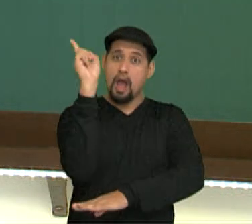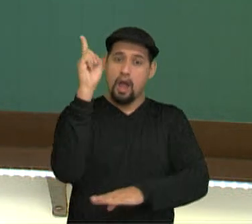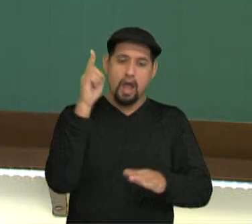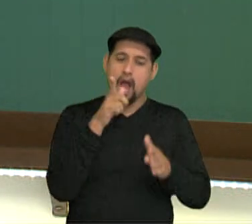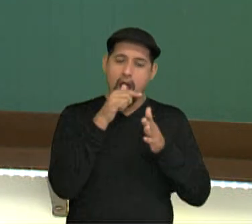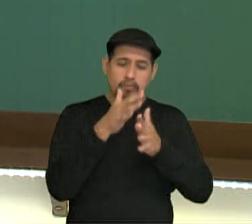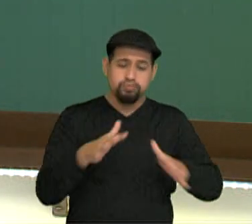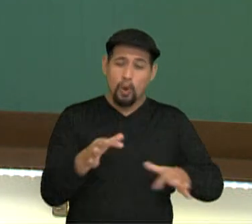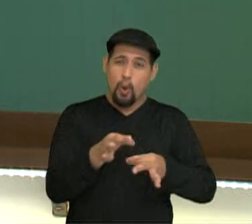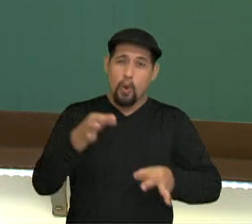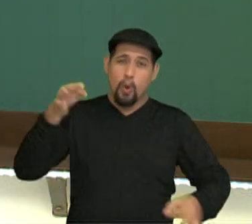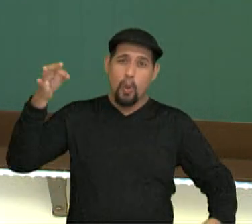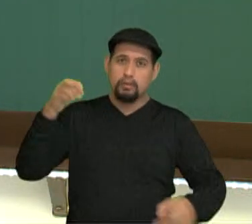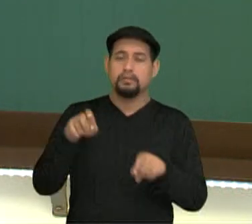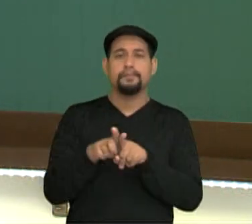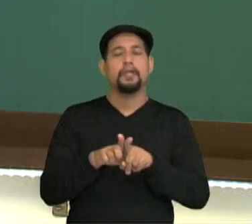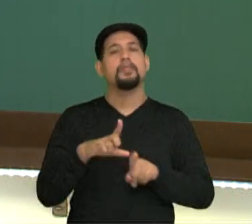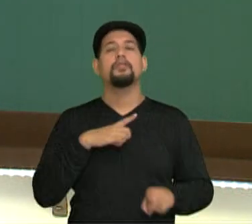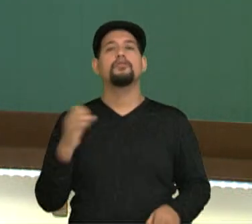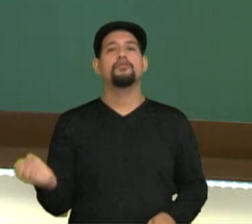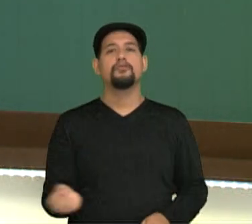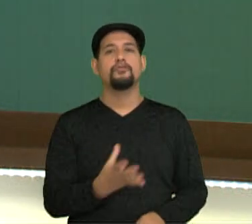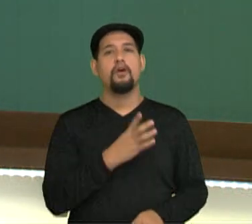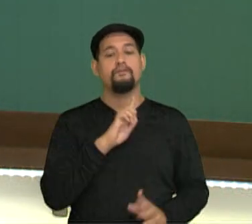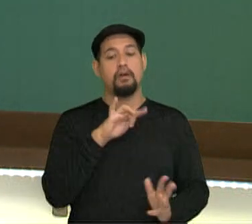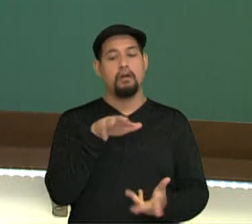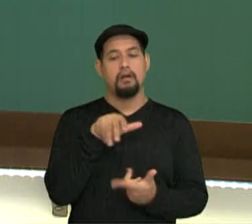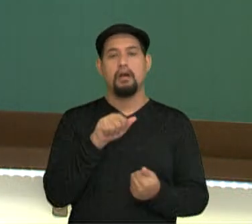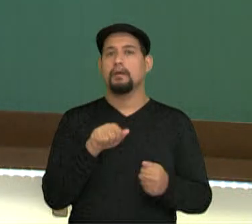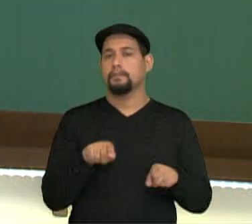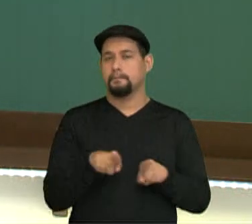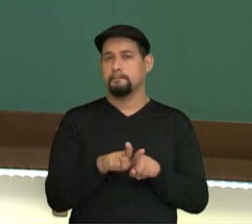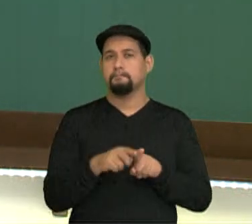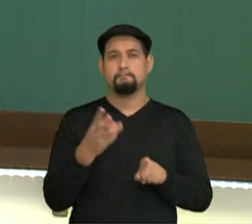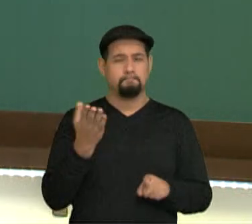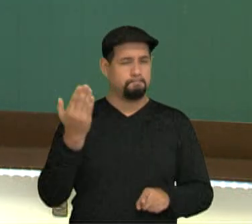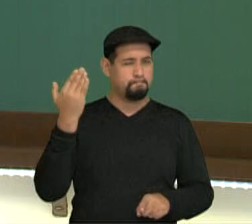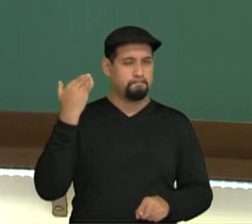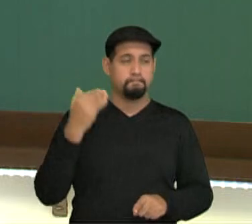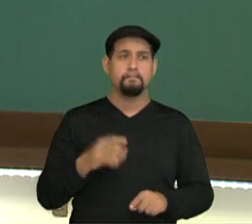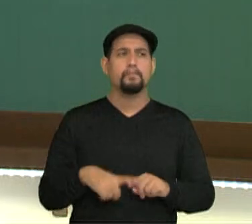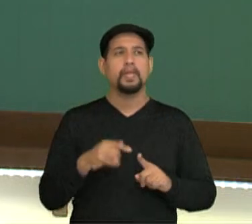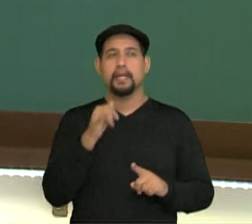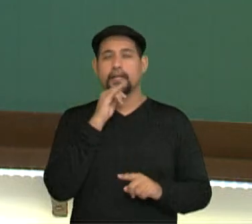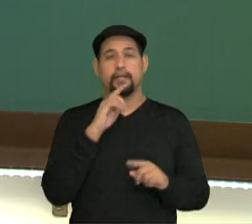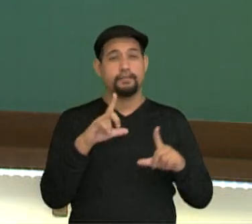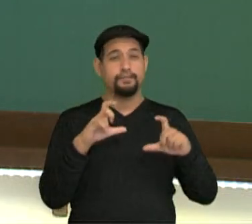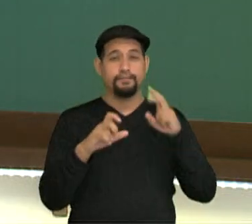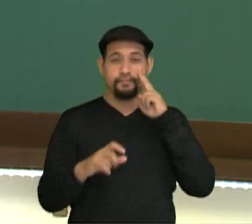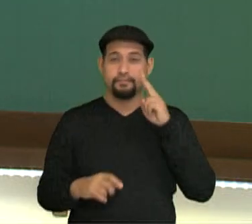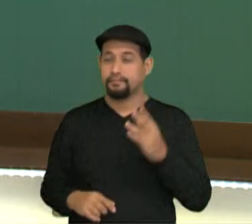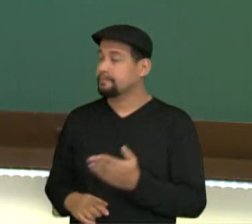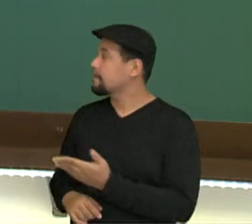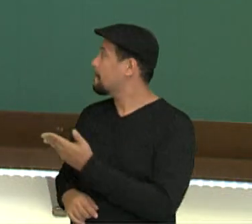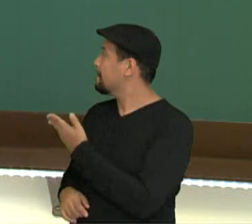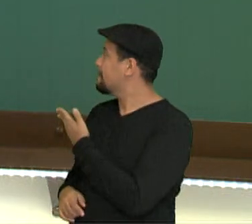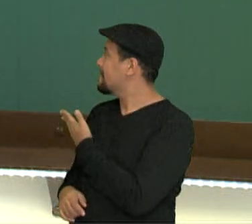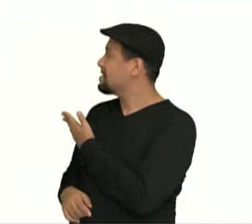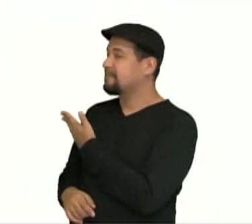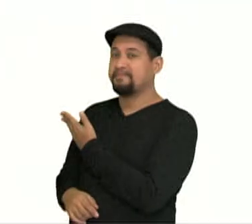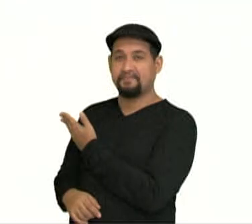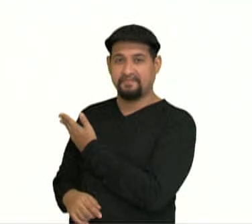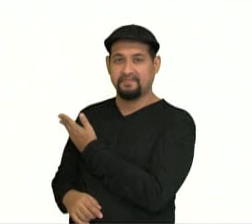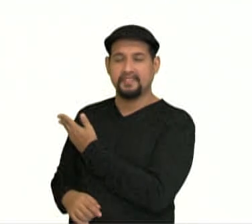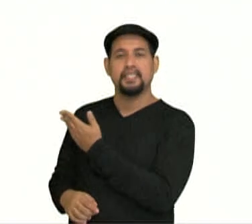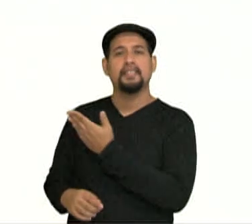idade geológica muito mais nova quando comparados aos maciços antigos. E essa imagem que você vai ver bem grande aí na tua tela,